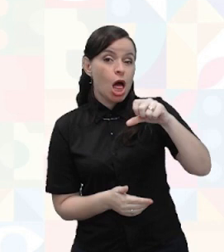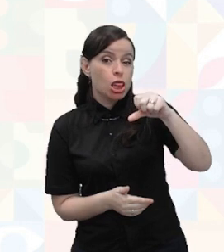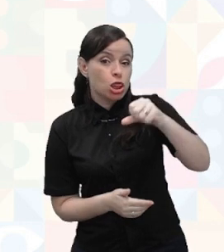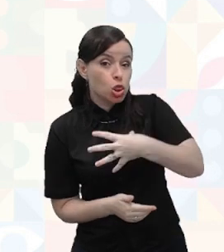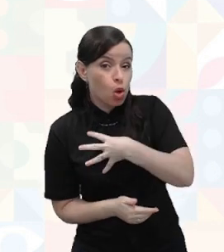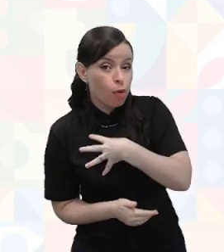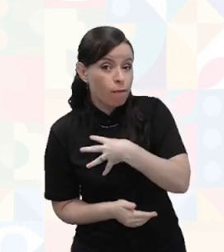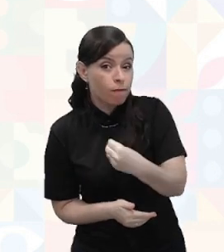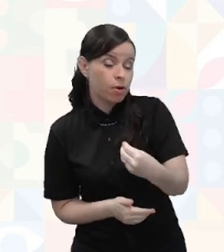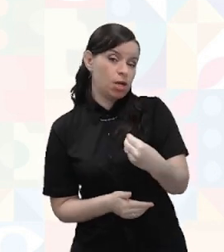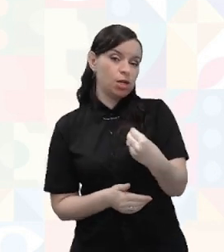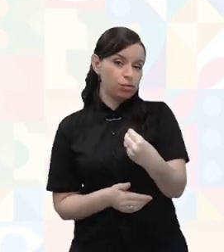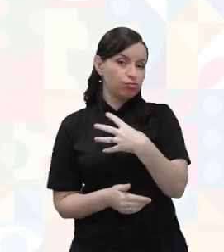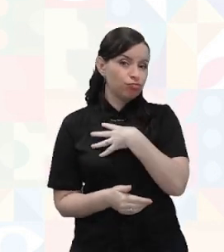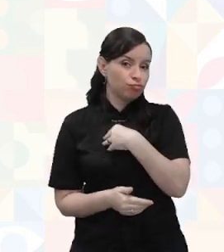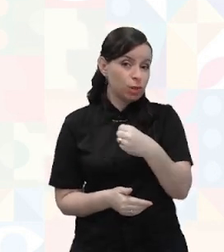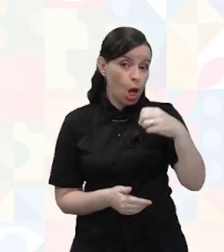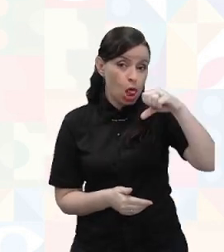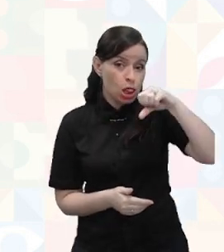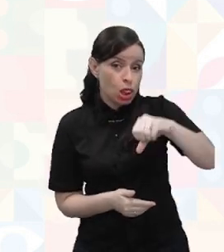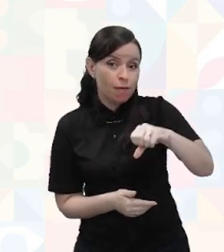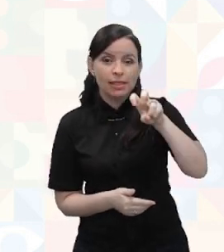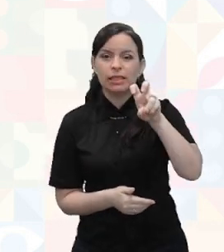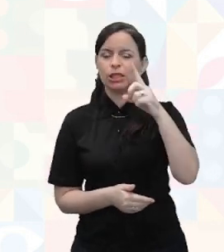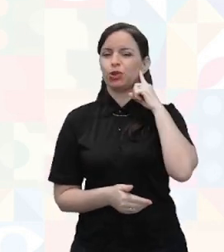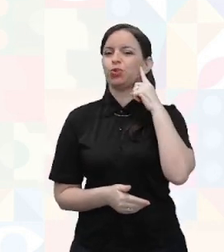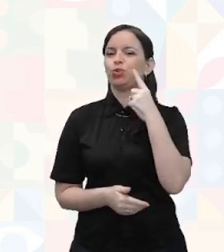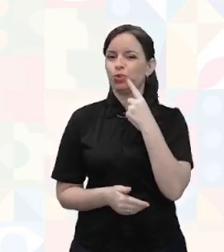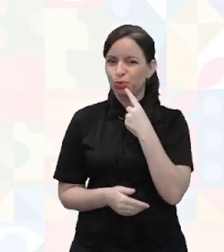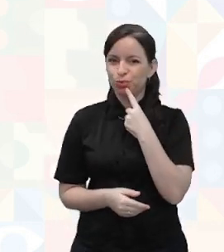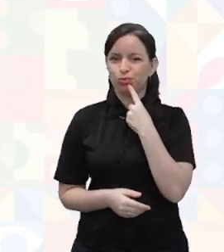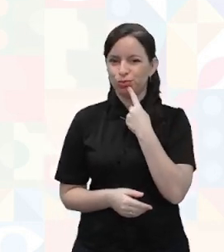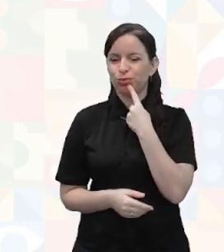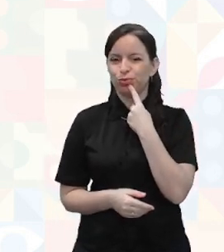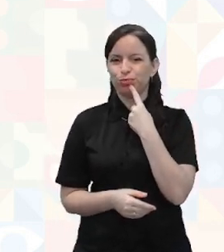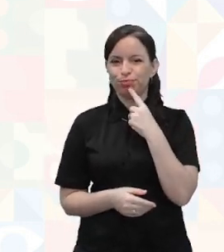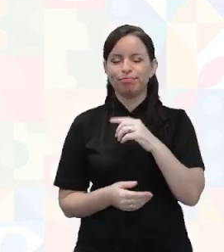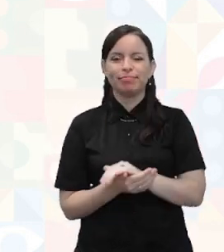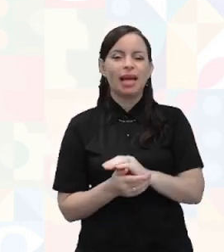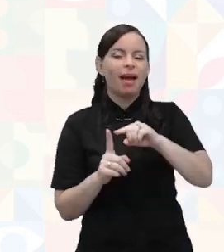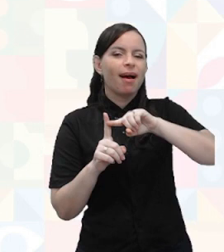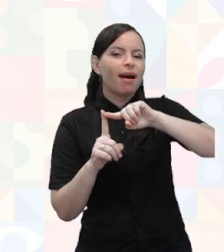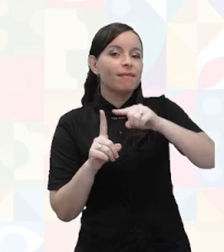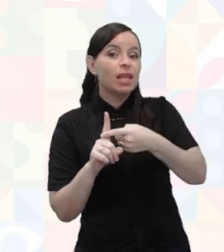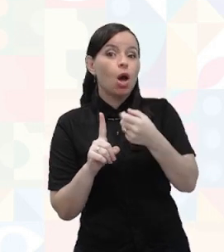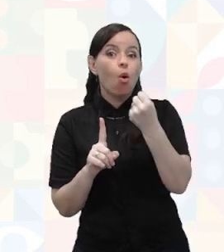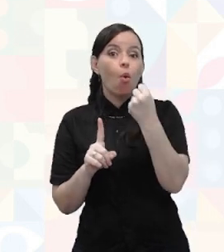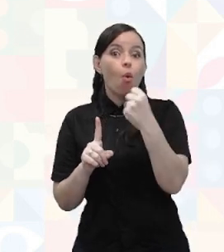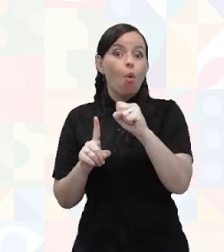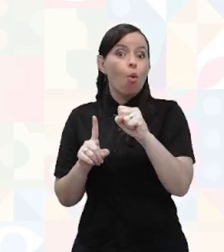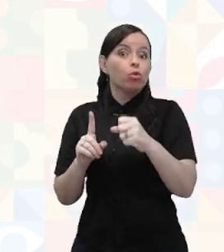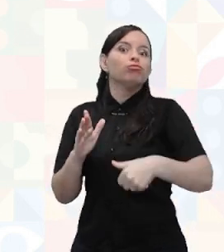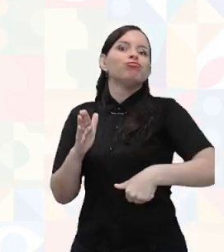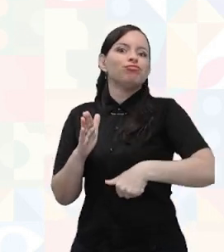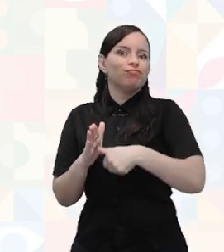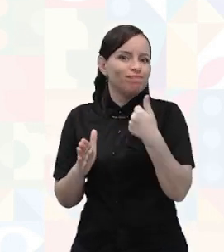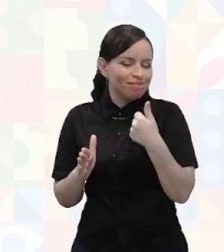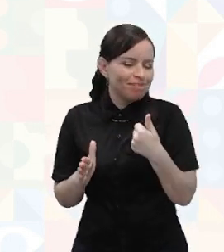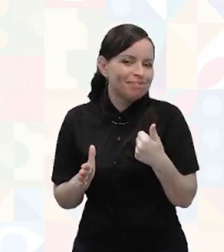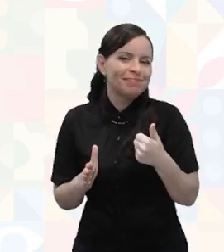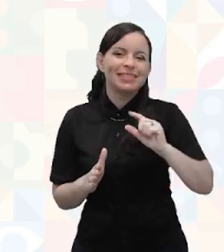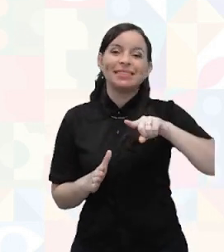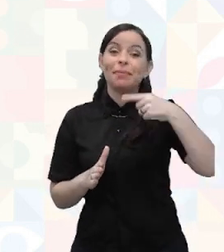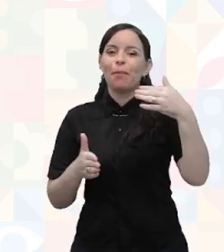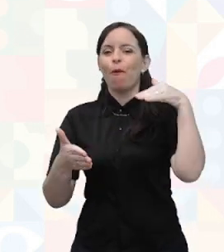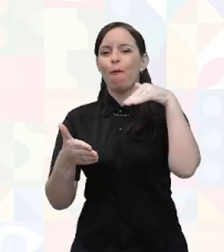nove filhos, cinco eram surdos. Foram oito gestações e na última vieram gêmeos surdos.